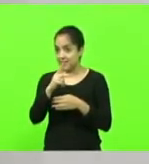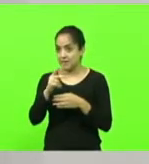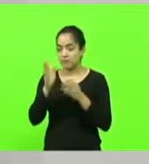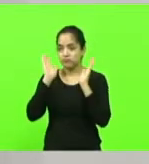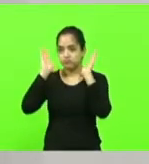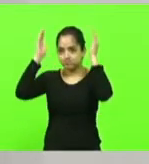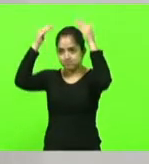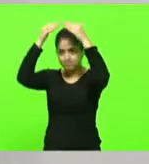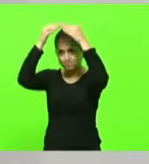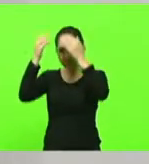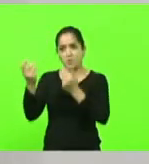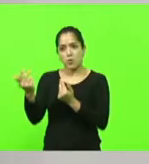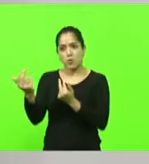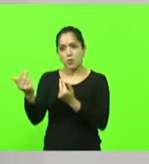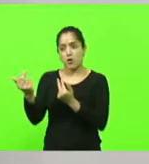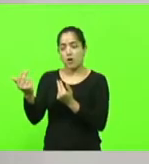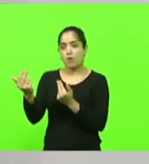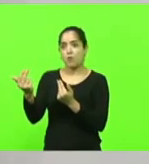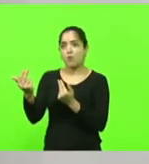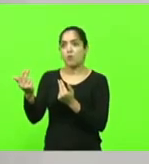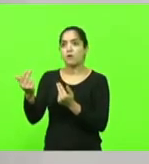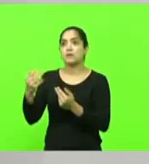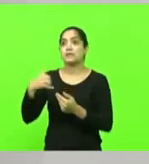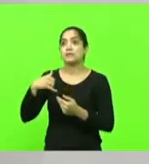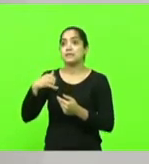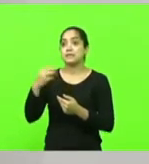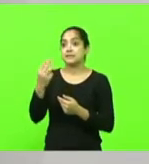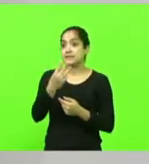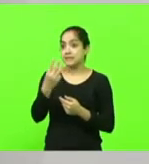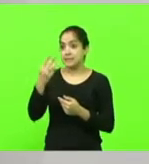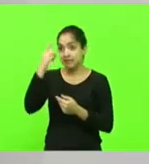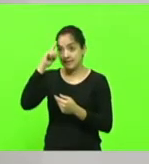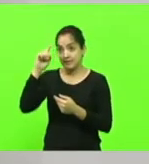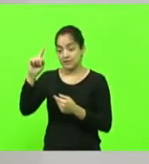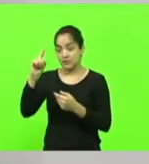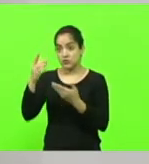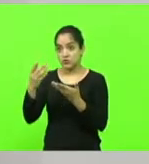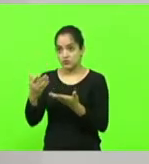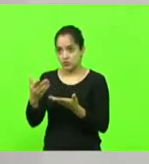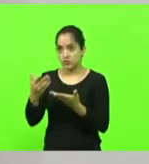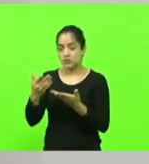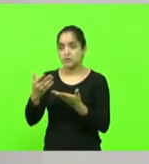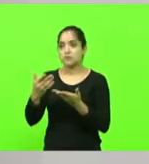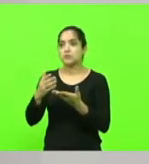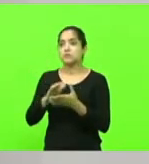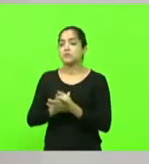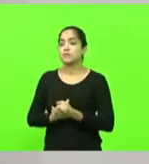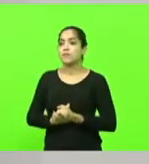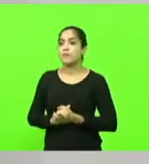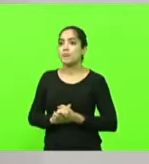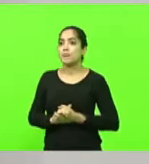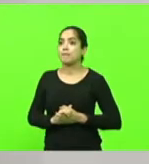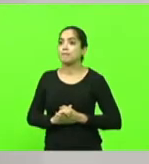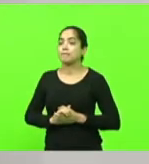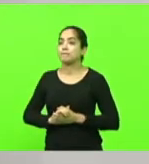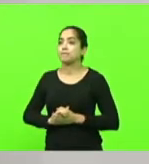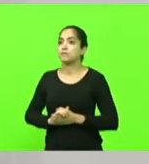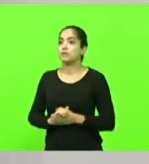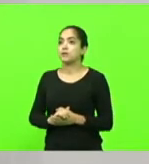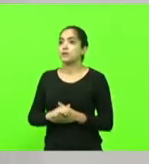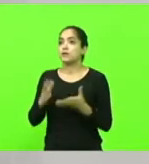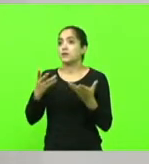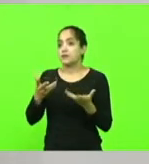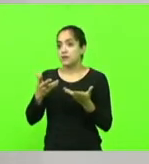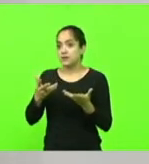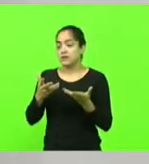I, Papa que teve 33 dias no exercício do papado. Queria também